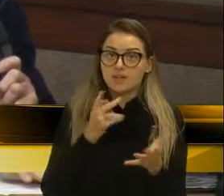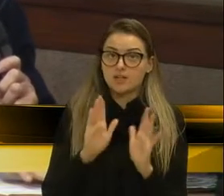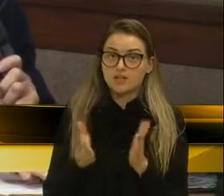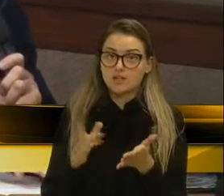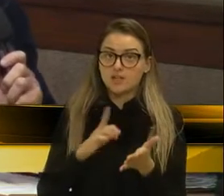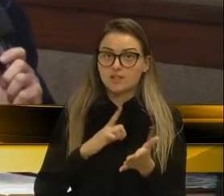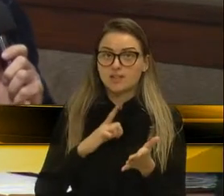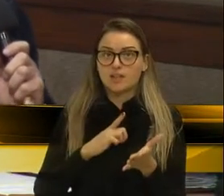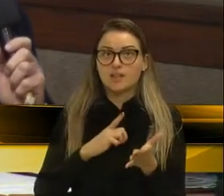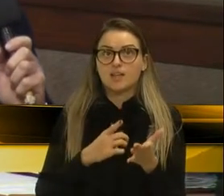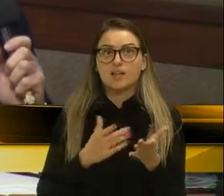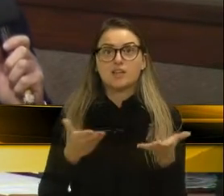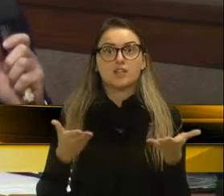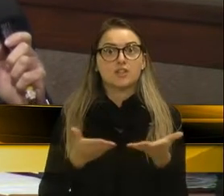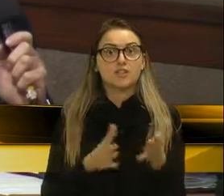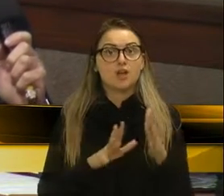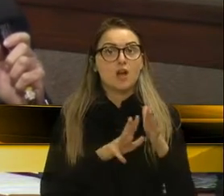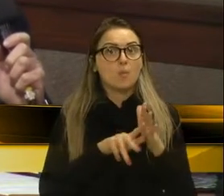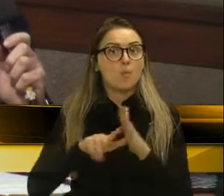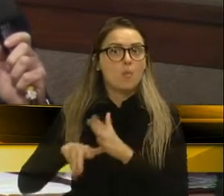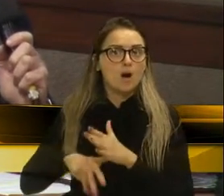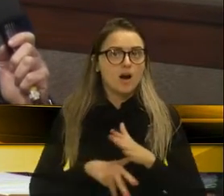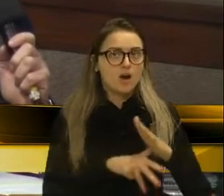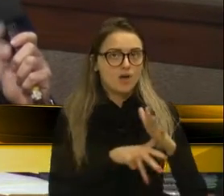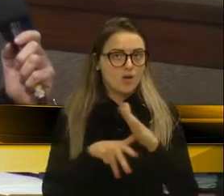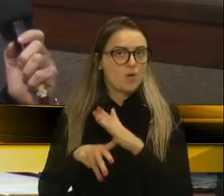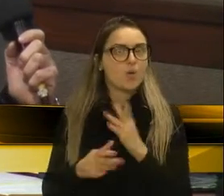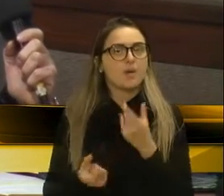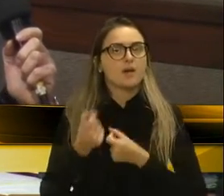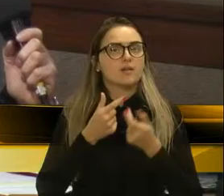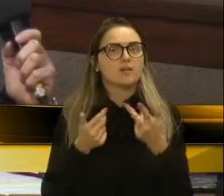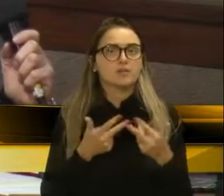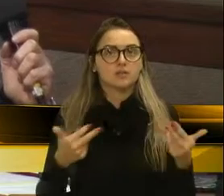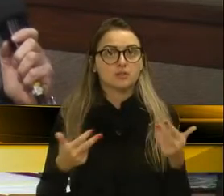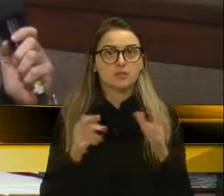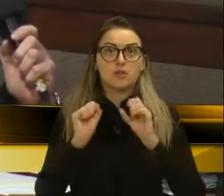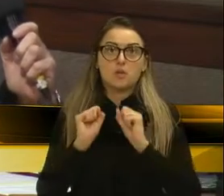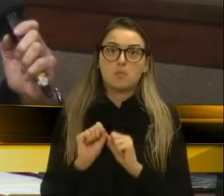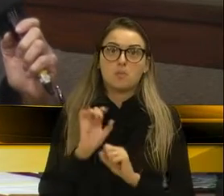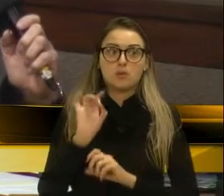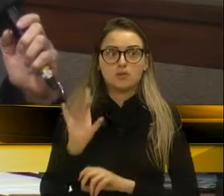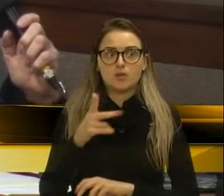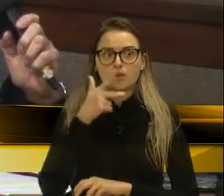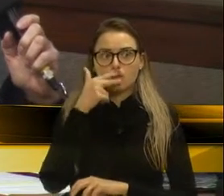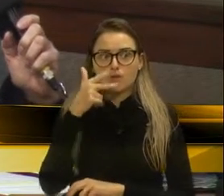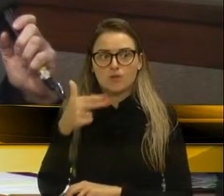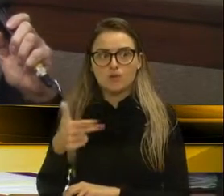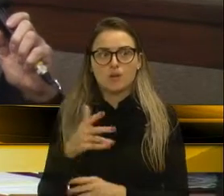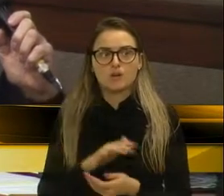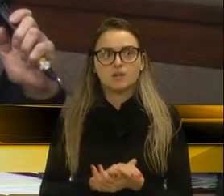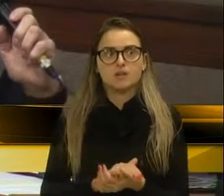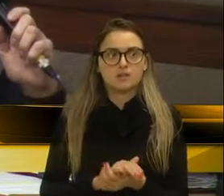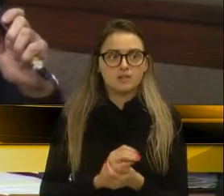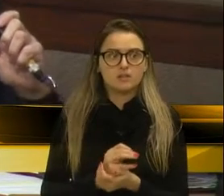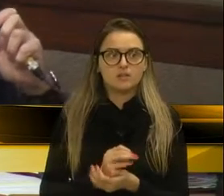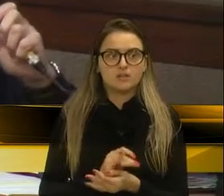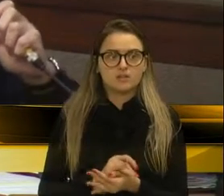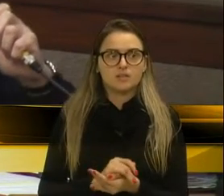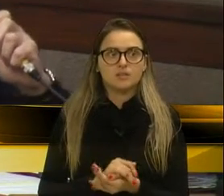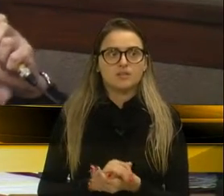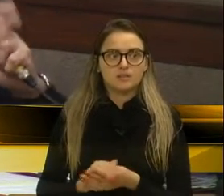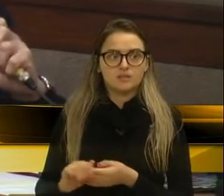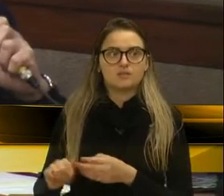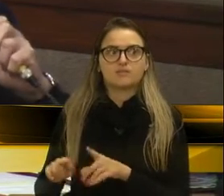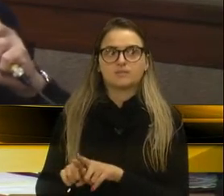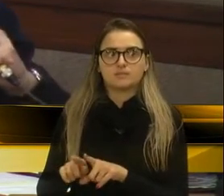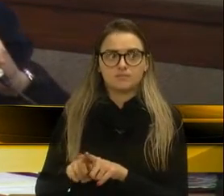não existe mais a quantidade de equipamentos que foi para lá. Pode ser apenas rumores, mas já que Vossa Excelência vai fazer o pedido de